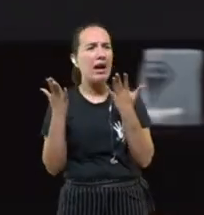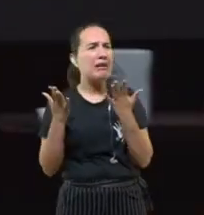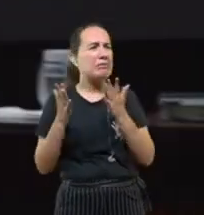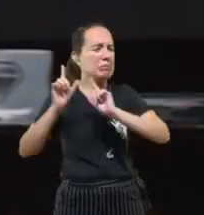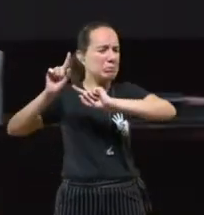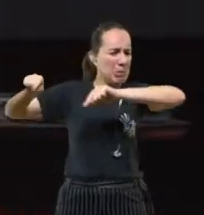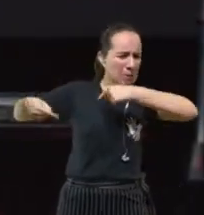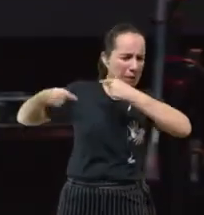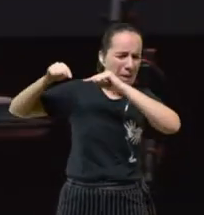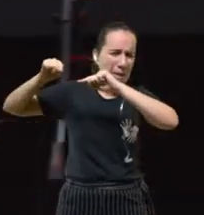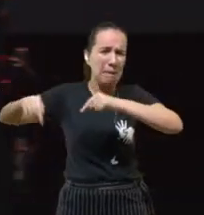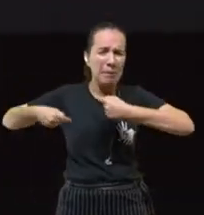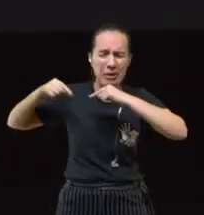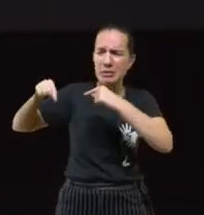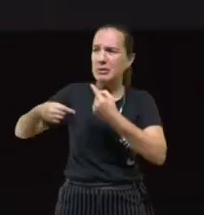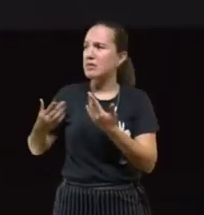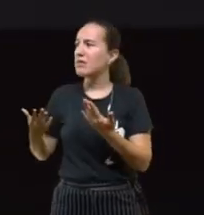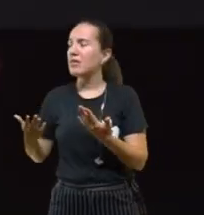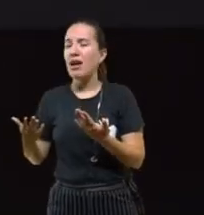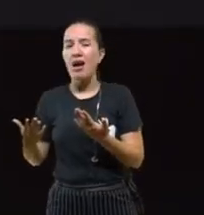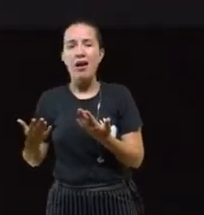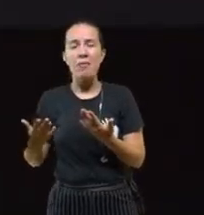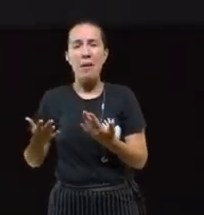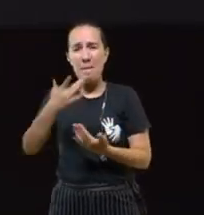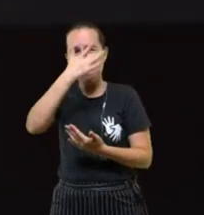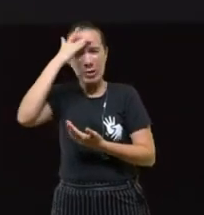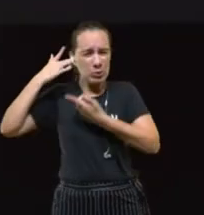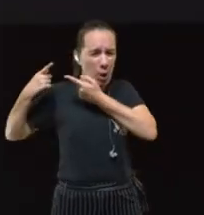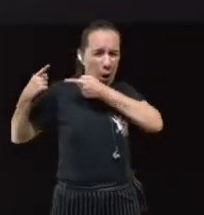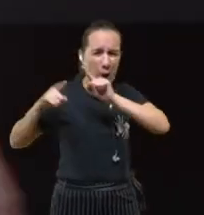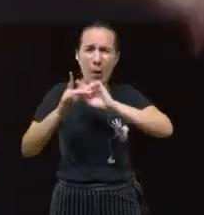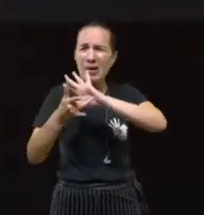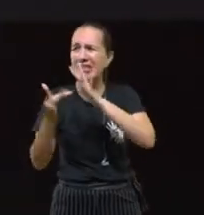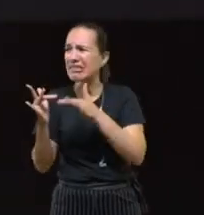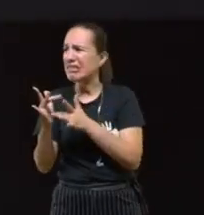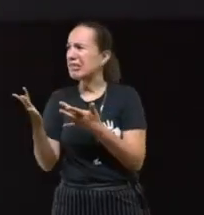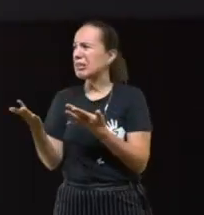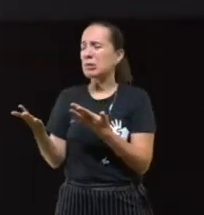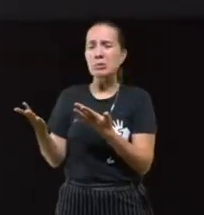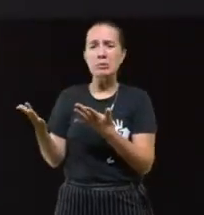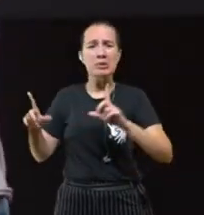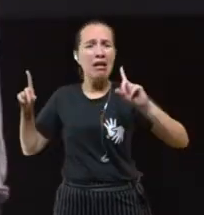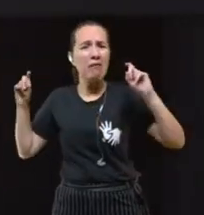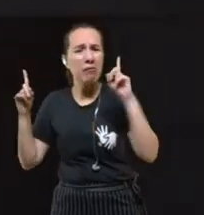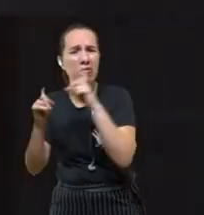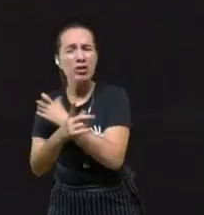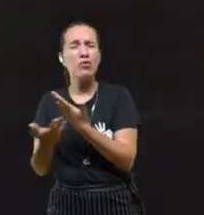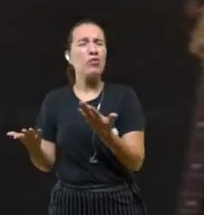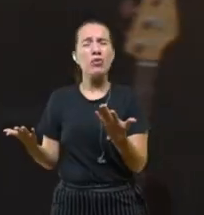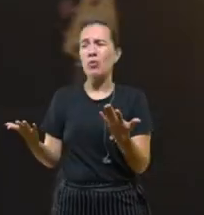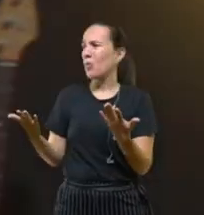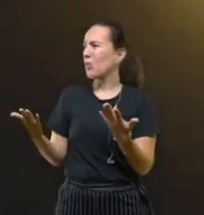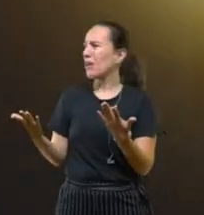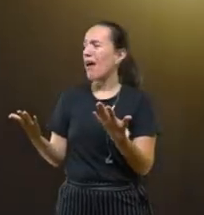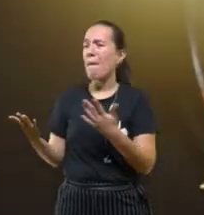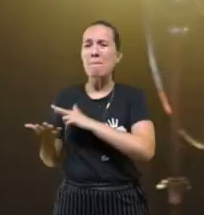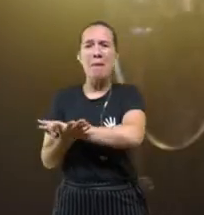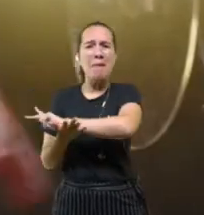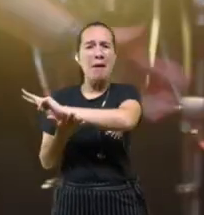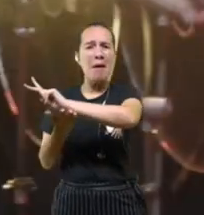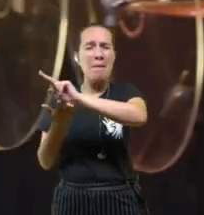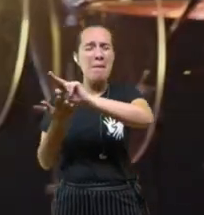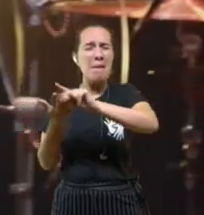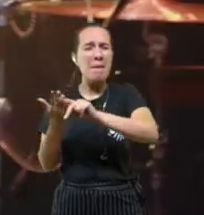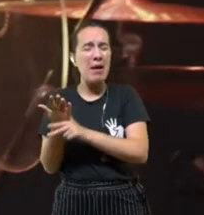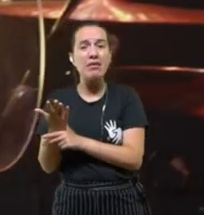perseguição, se vem anticristo, se vem a tribulação, se vem coisas